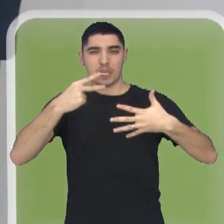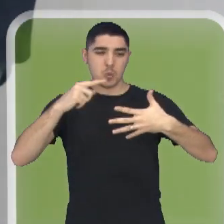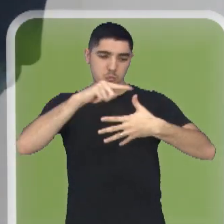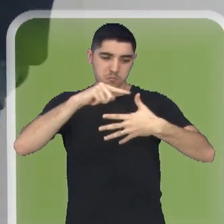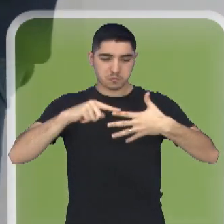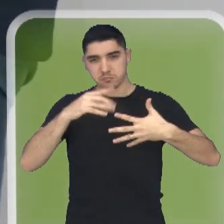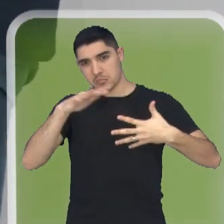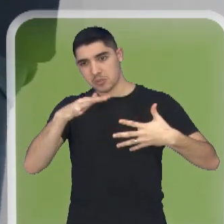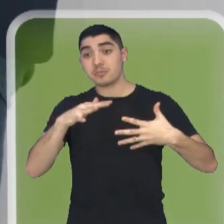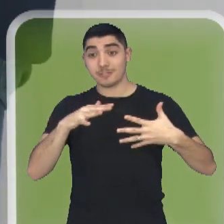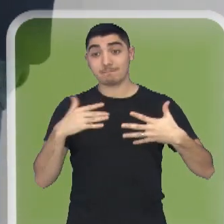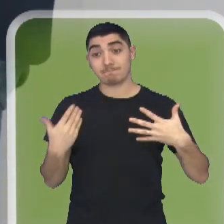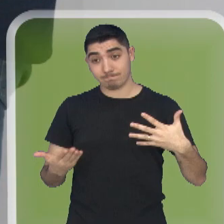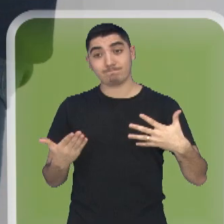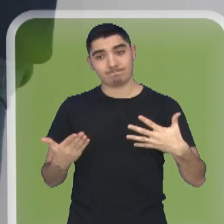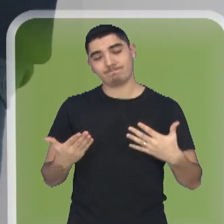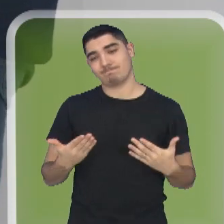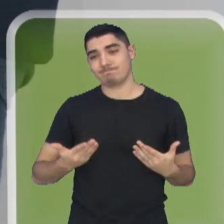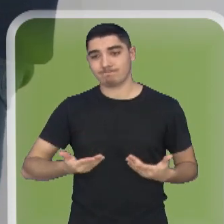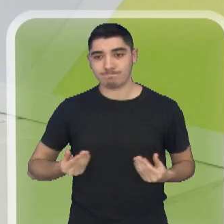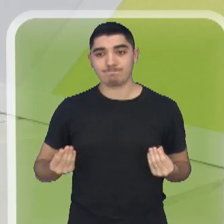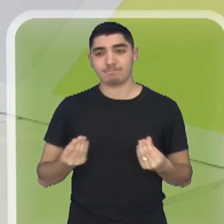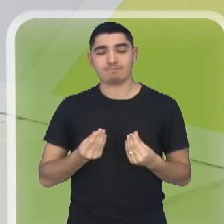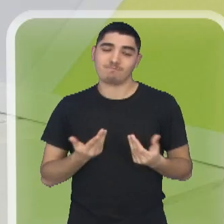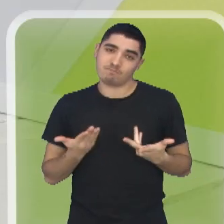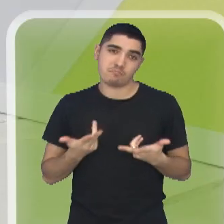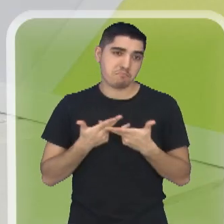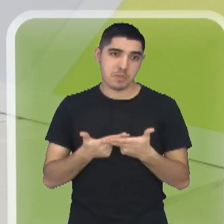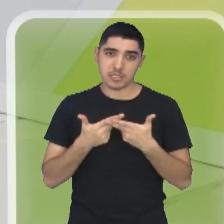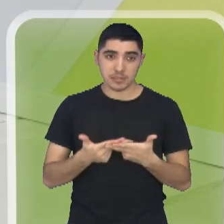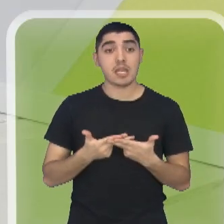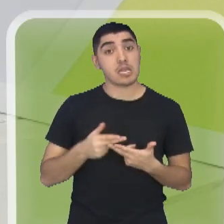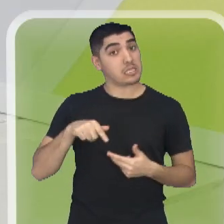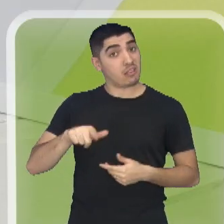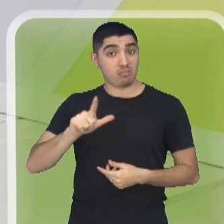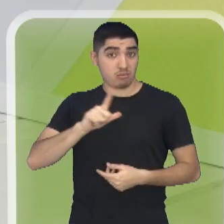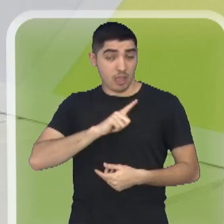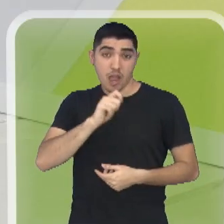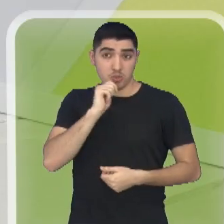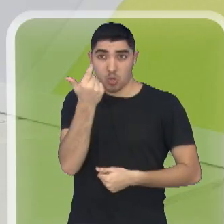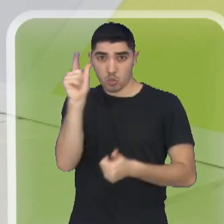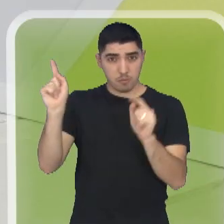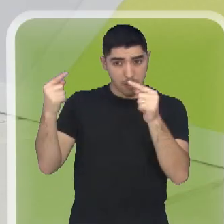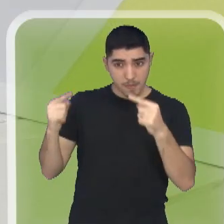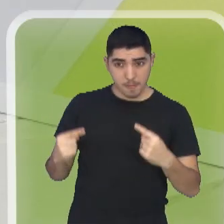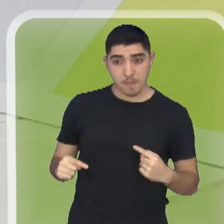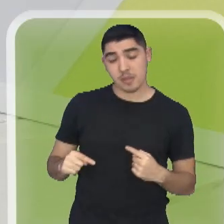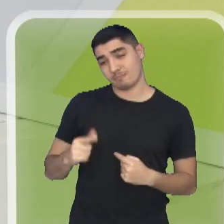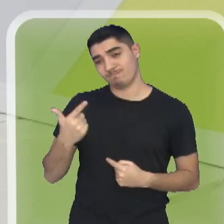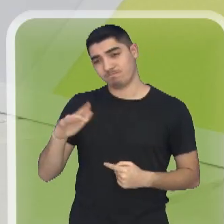Barateiro e o time de Telêmaco Borba. Faz parte, ainda tem bastante jogo para acontecer, tem mais